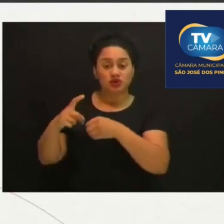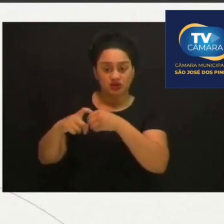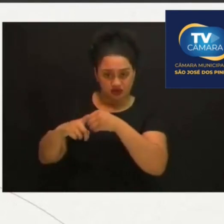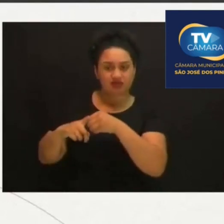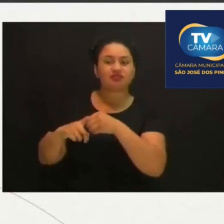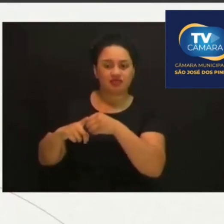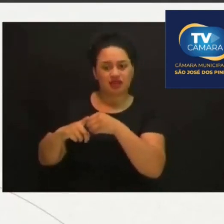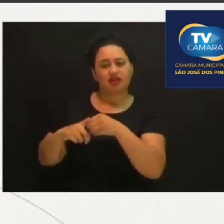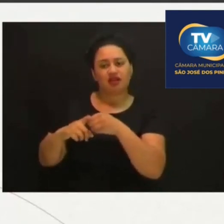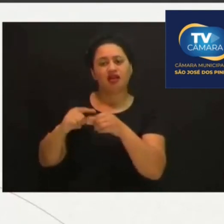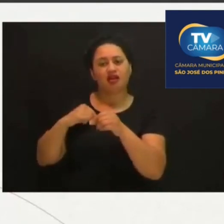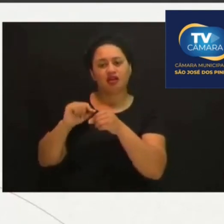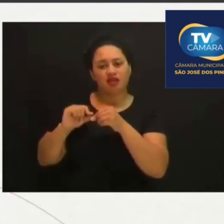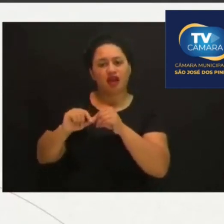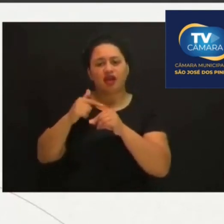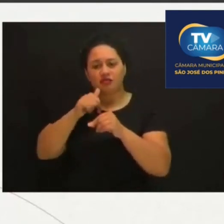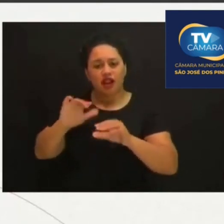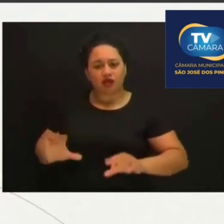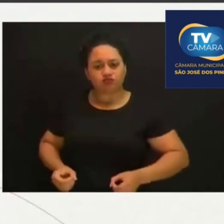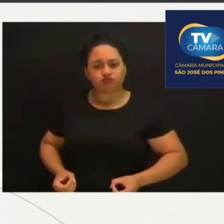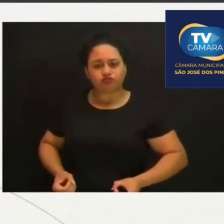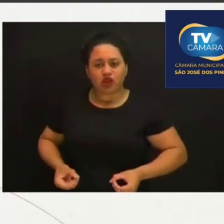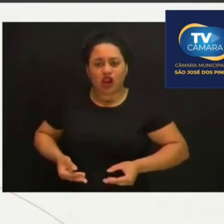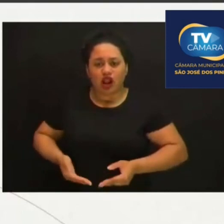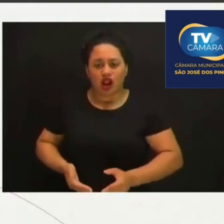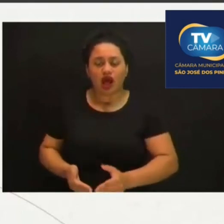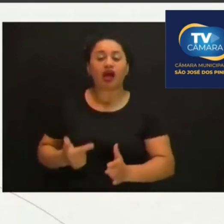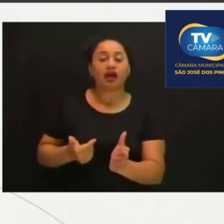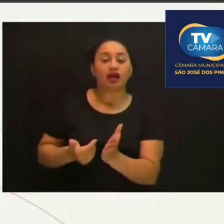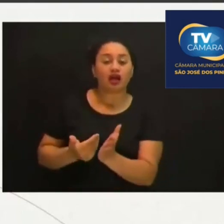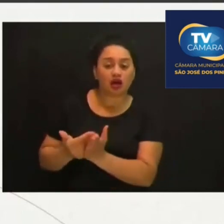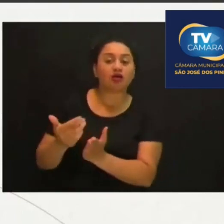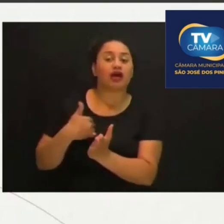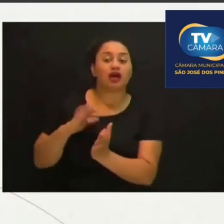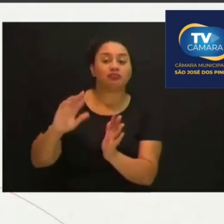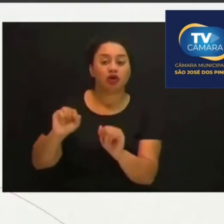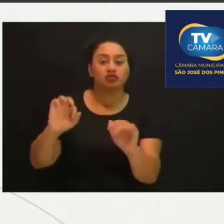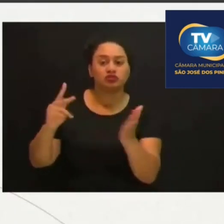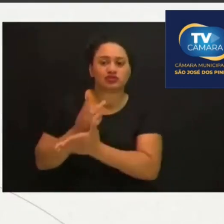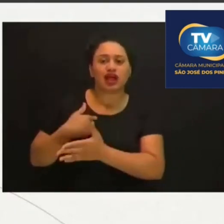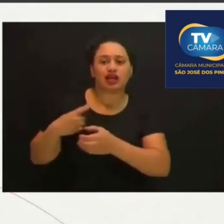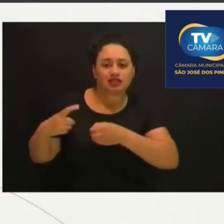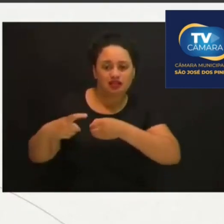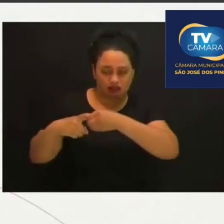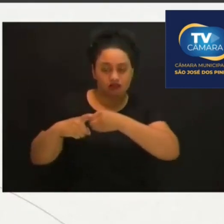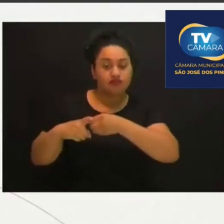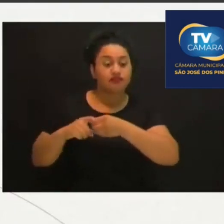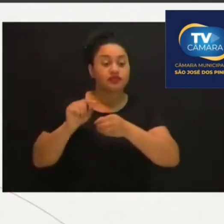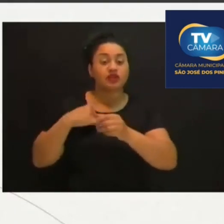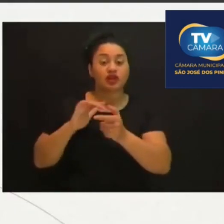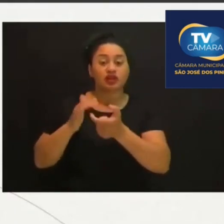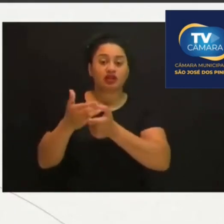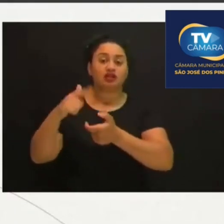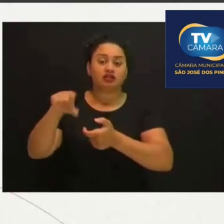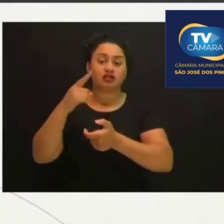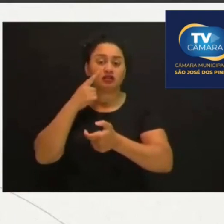que vai gerar uma fecundação. Tá? Então, por isso, dessa diferença de 2 semanas. O termo que vocês vão conhecer, que vocês vão encontrar as gestantes falando,